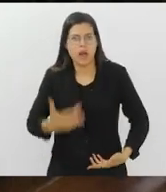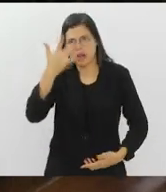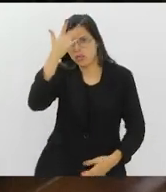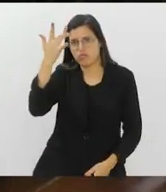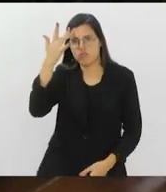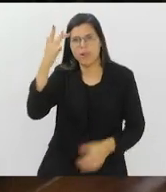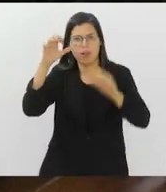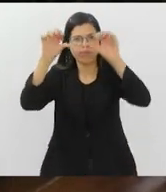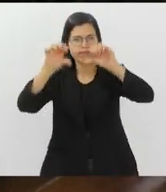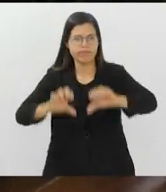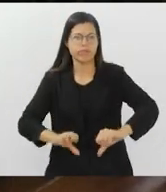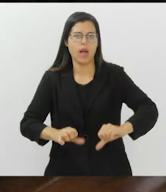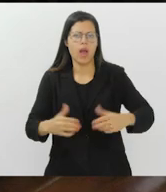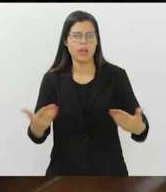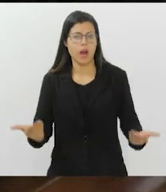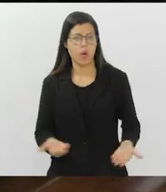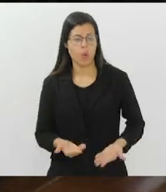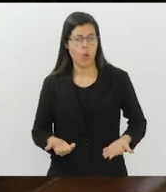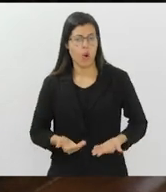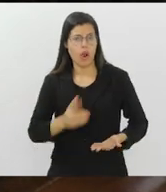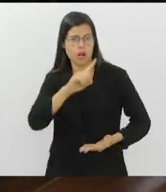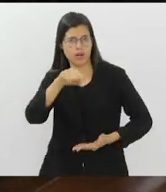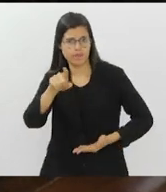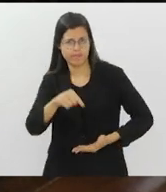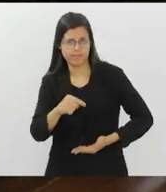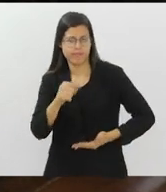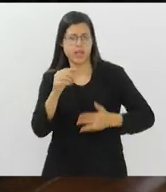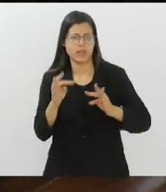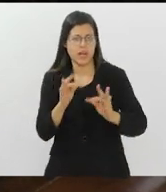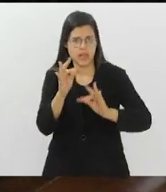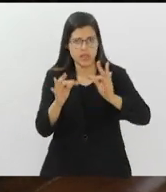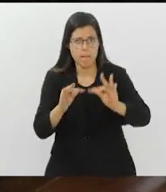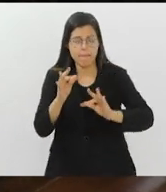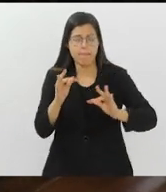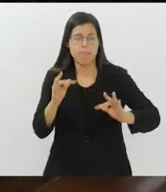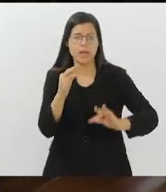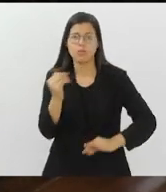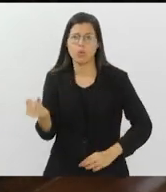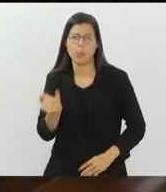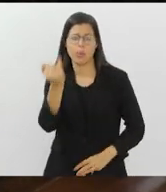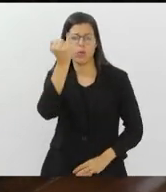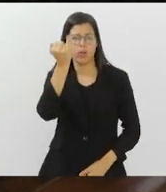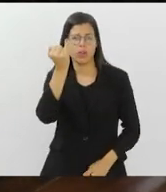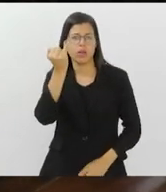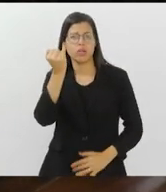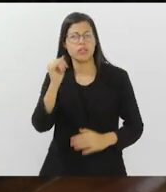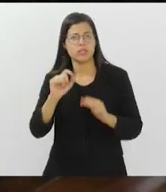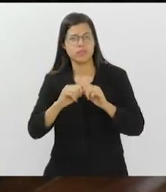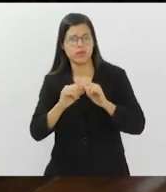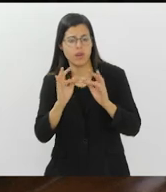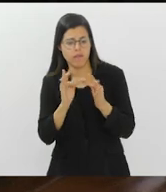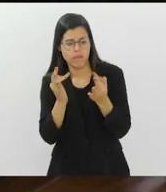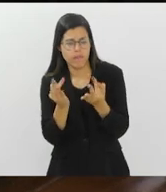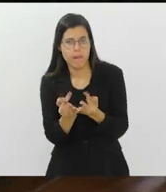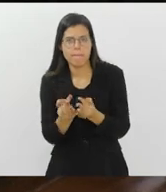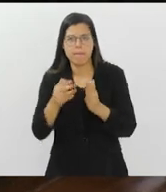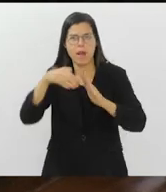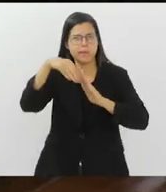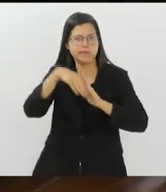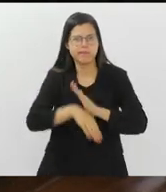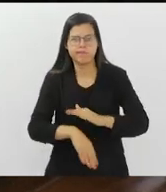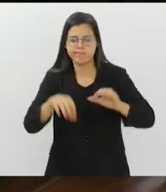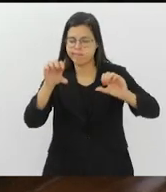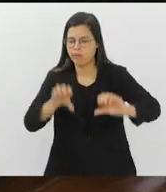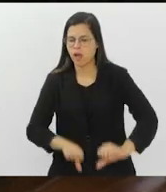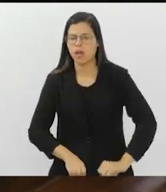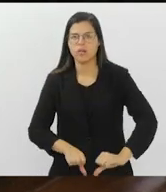abalada. E agora, o cancelamento de tratamentos essenciais está jogando nossas famílias em um abismo de incertezas